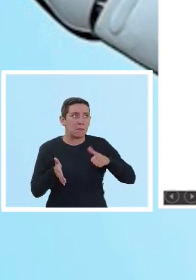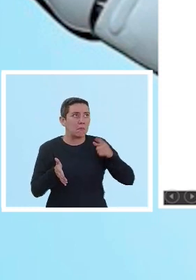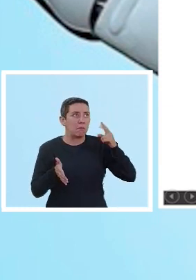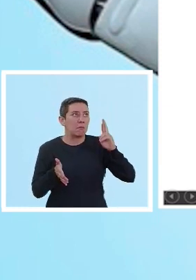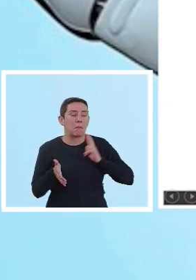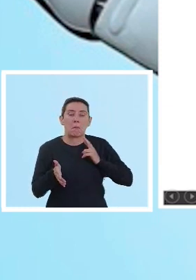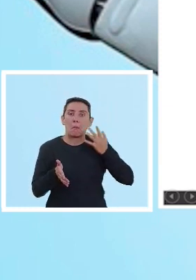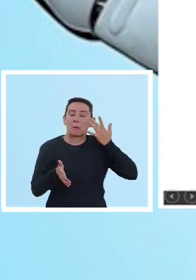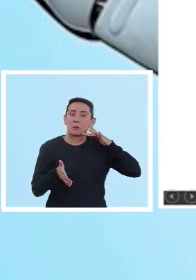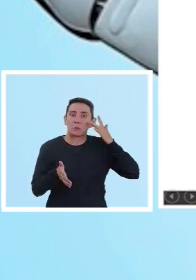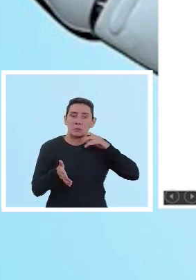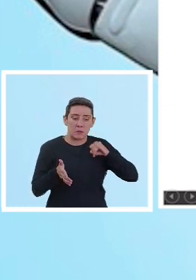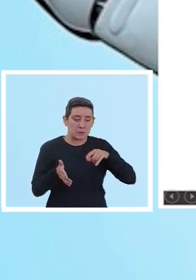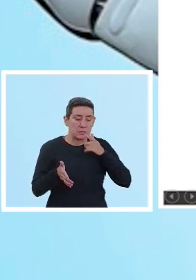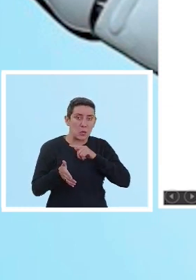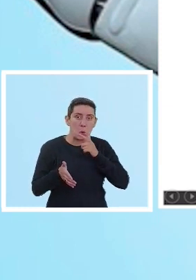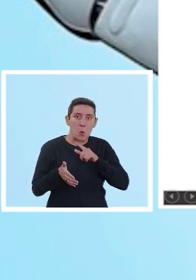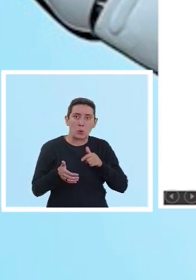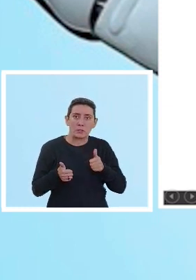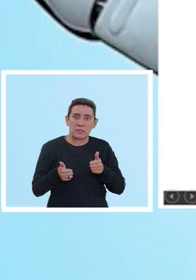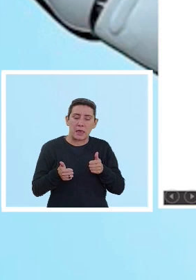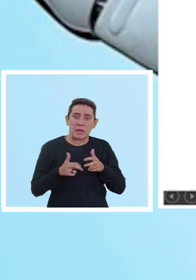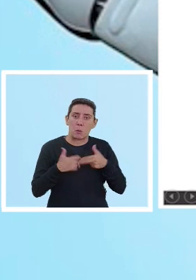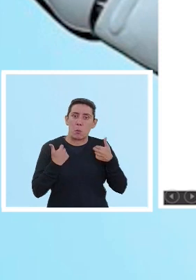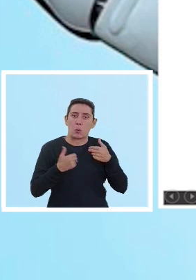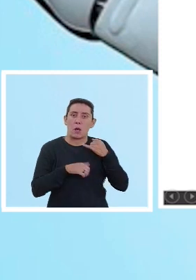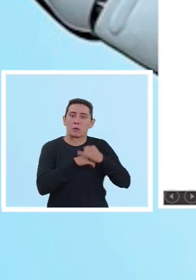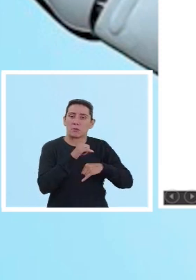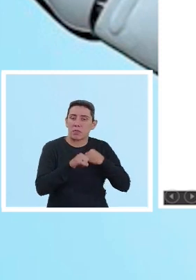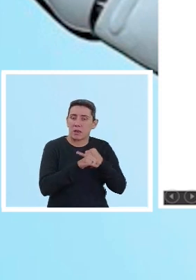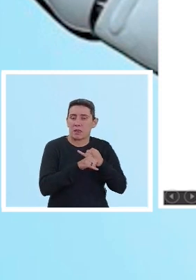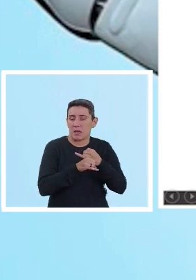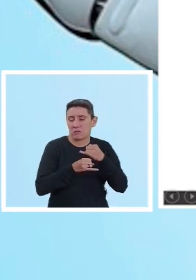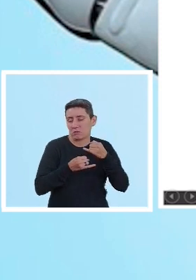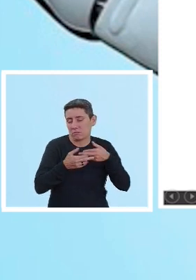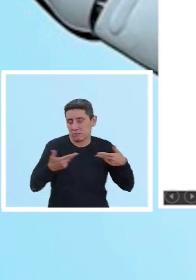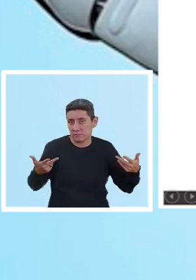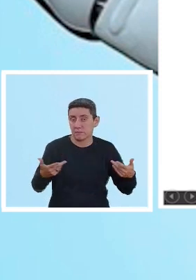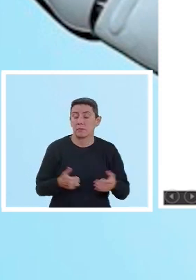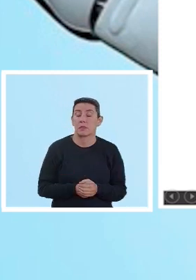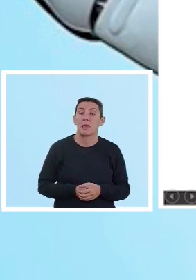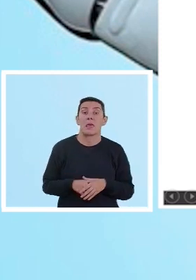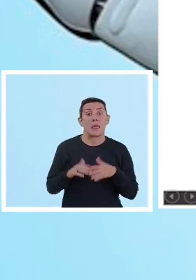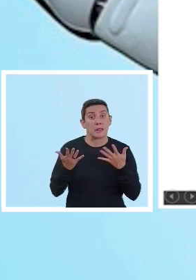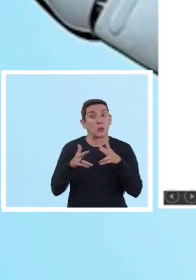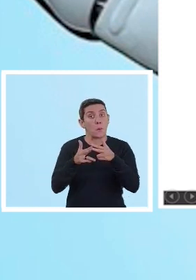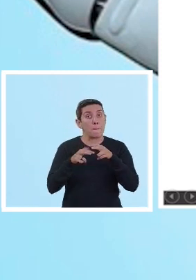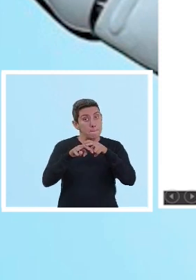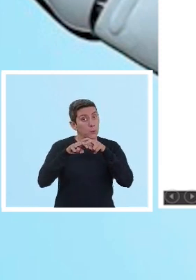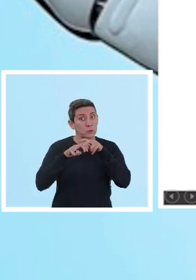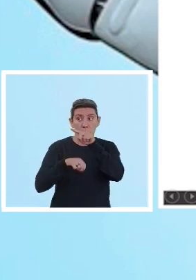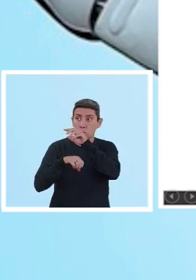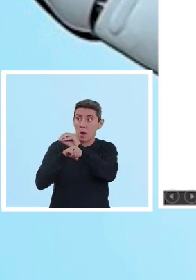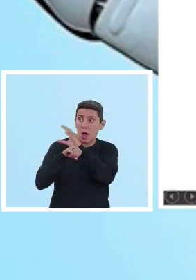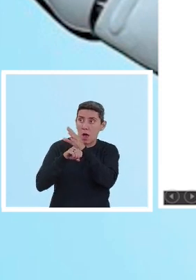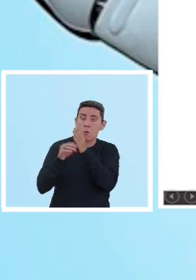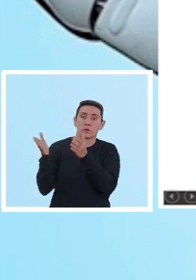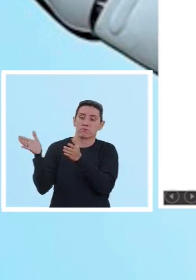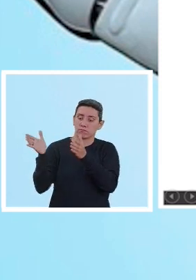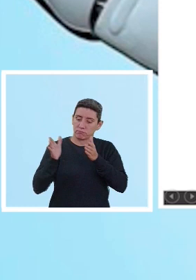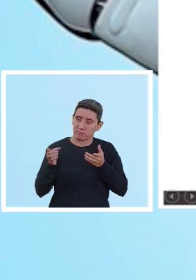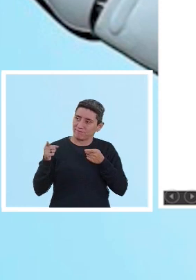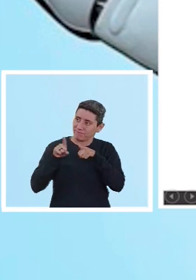ele vai vai atender bem por conta das bandas as partes de frequência e tudo mais então Arraial ele conseguiu disponibilizar um pra gente